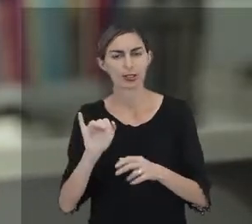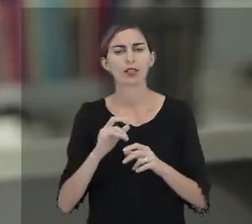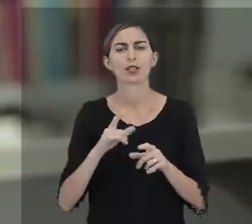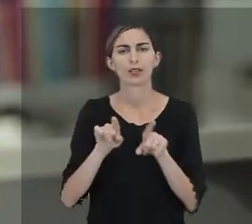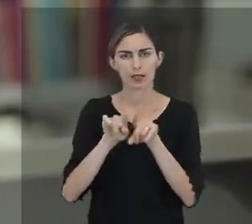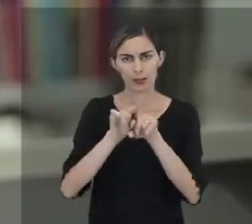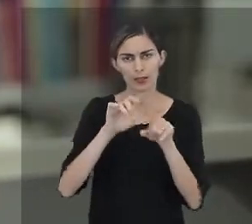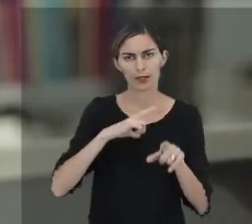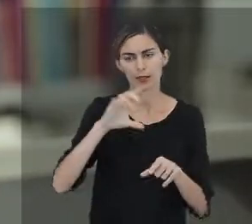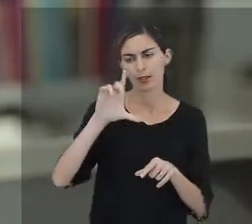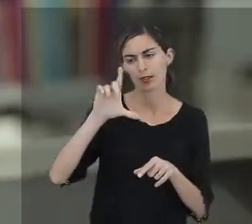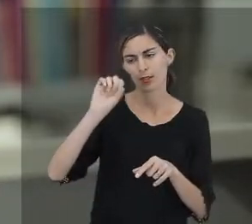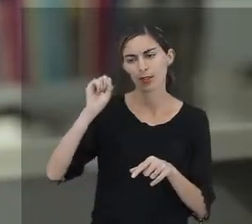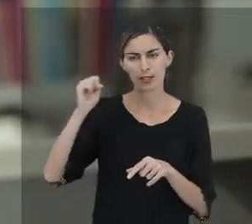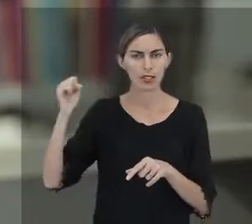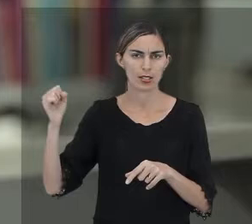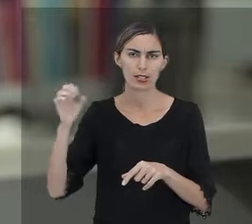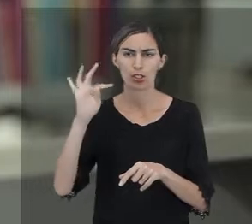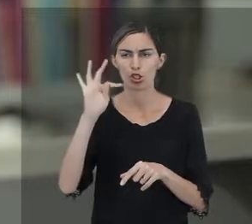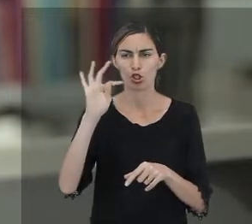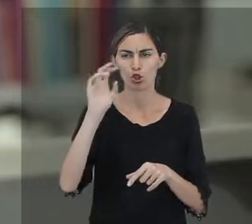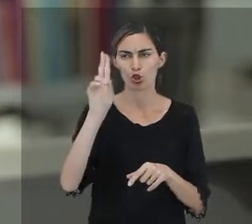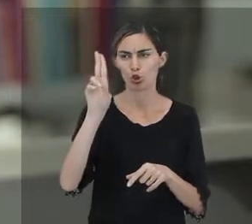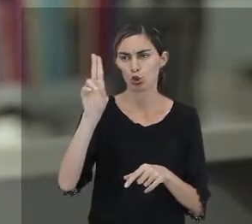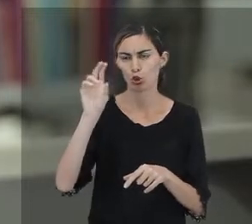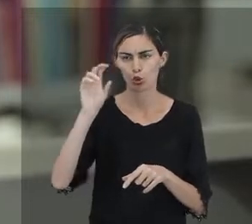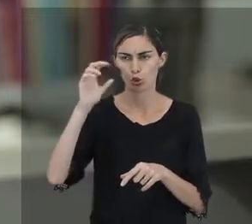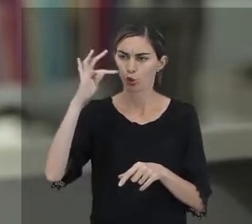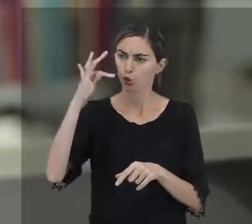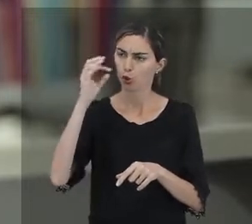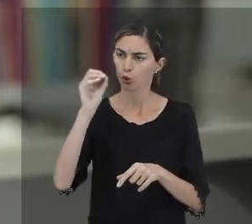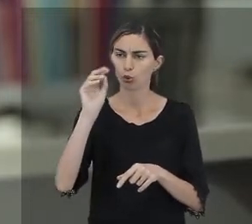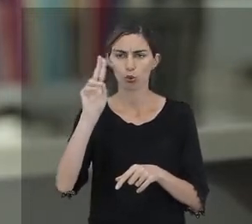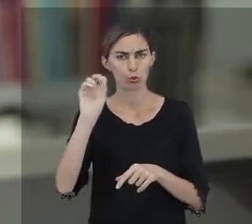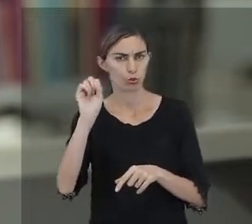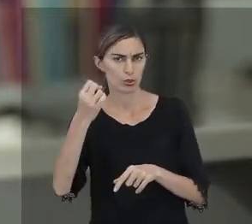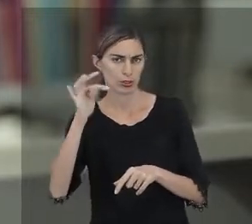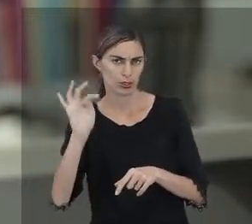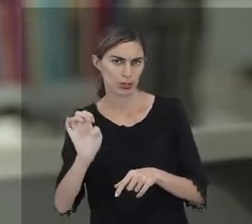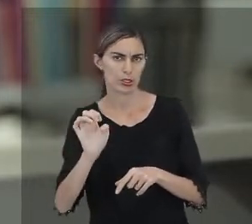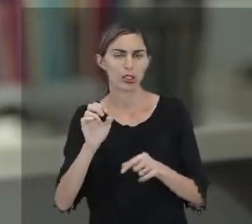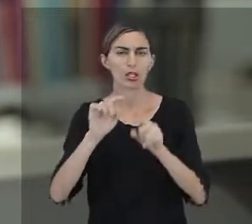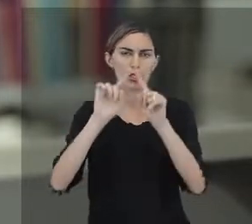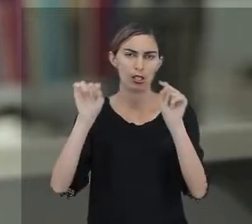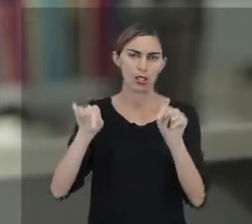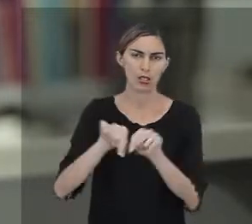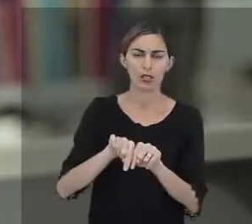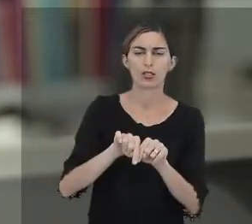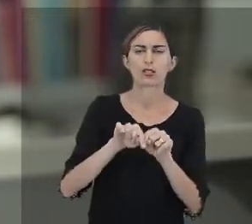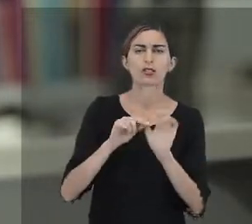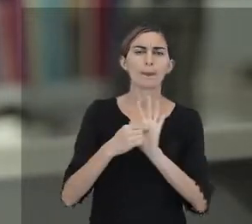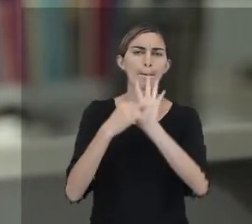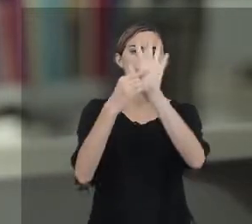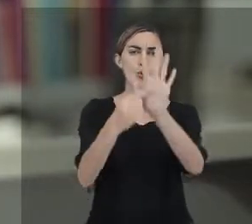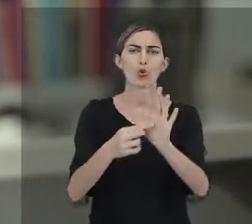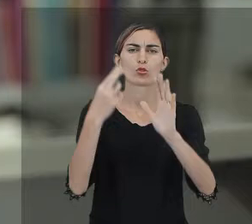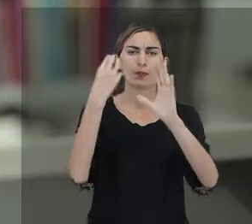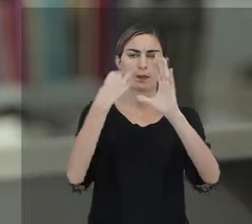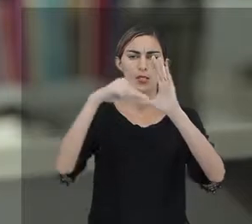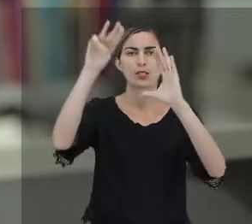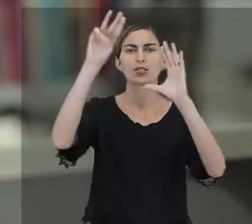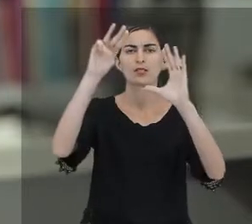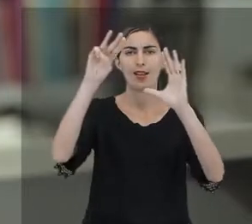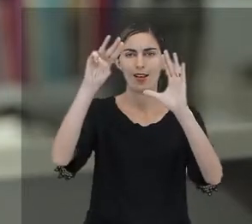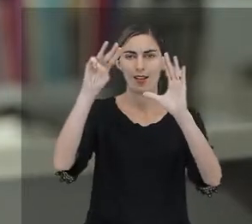E tem essa classezinha chamada Toast aí. Essa classe Toast nada mais é que uma classe para você exibir uma mensagem